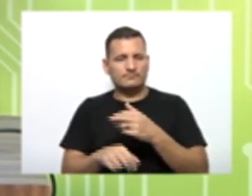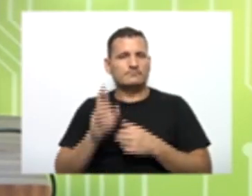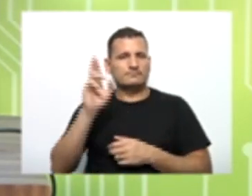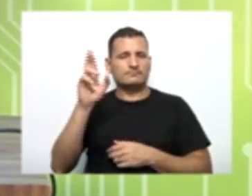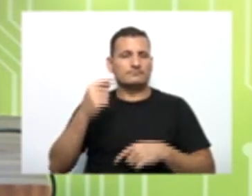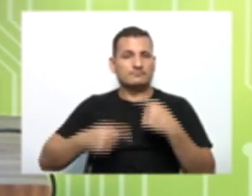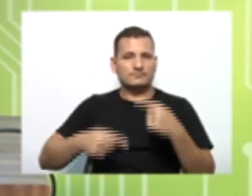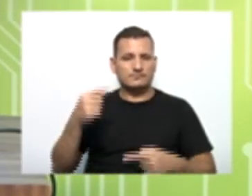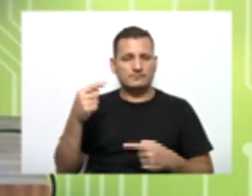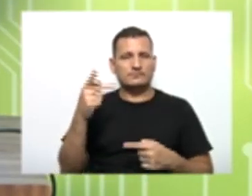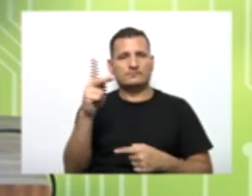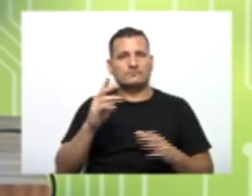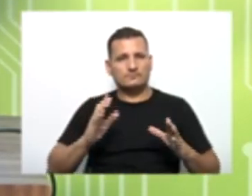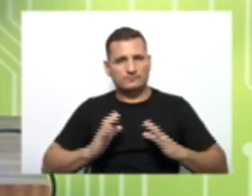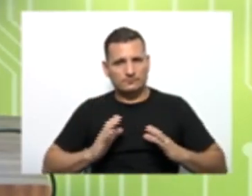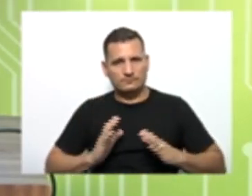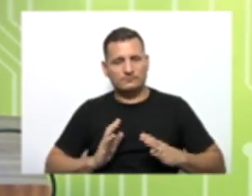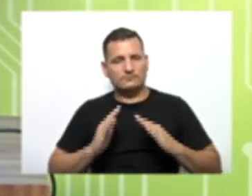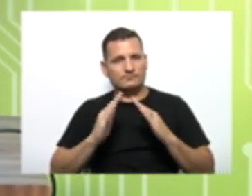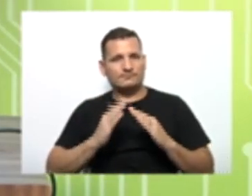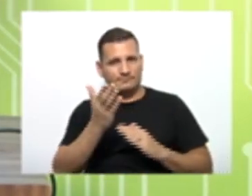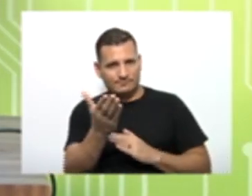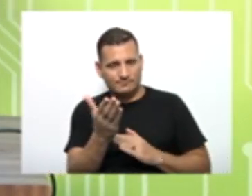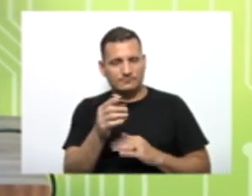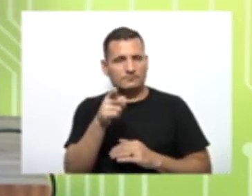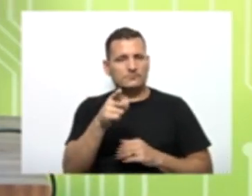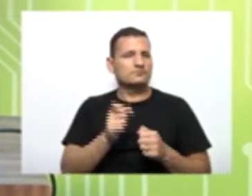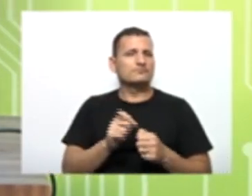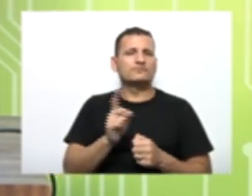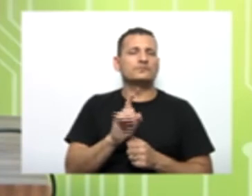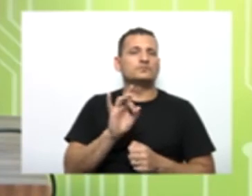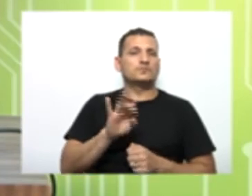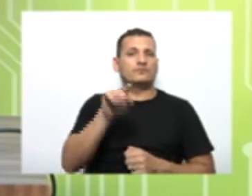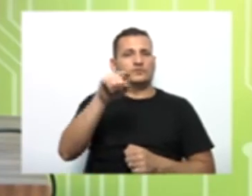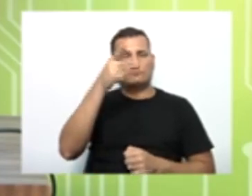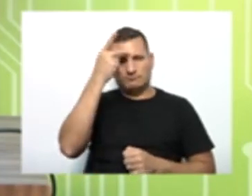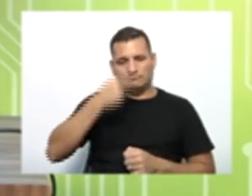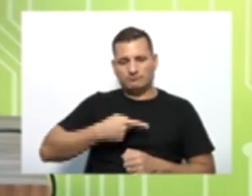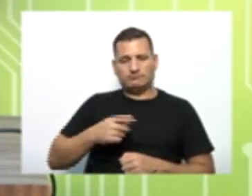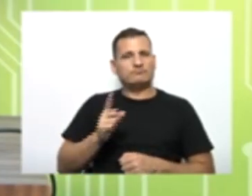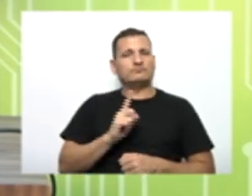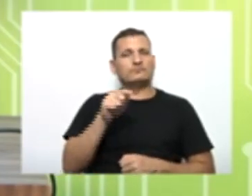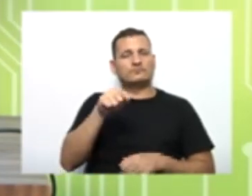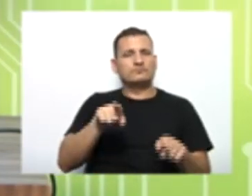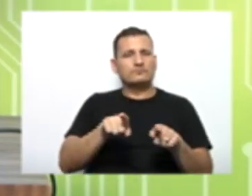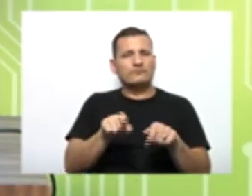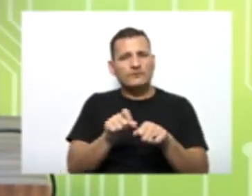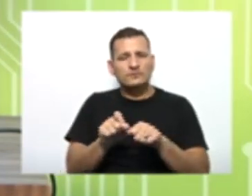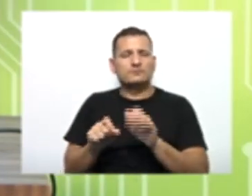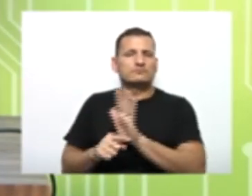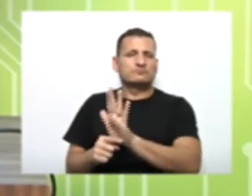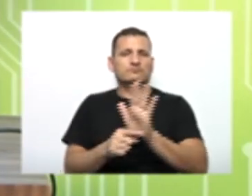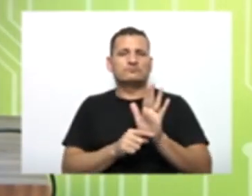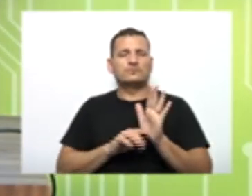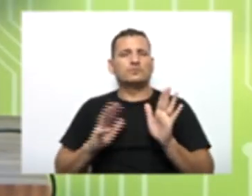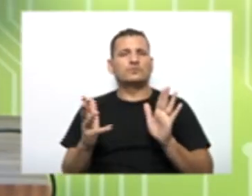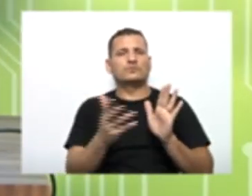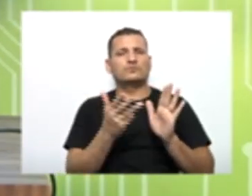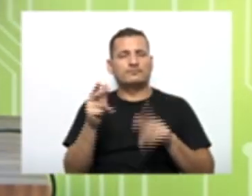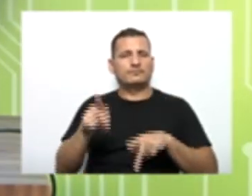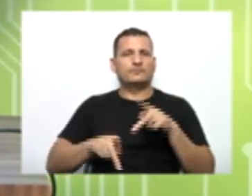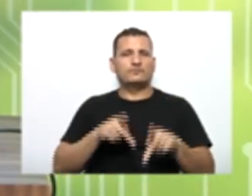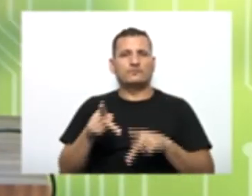termos de qualidade de vida, são cidades onde há uma participação dos cidadãos, da sociedade, nas decisões do governo,